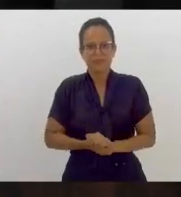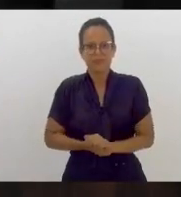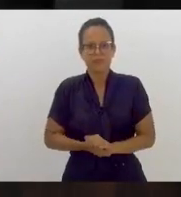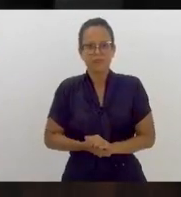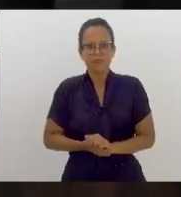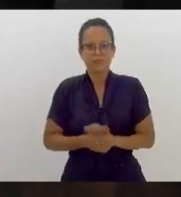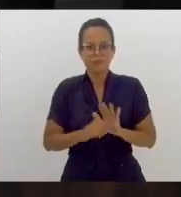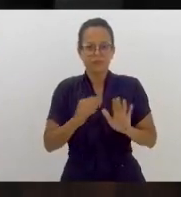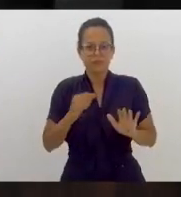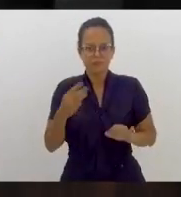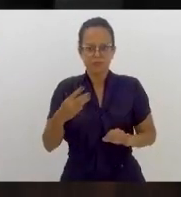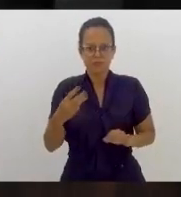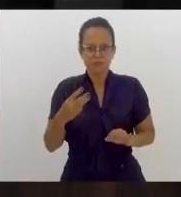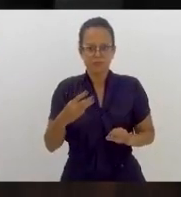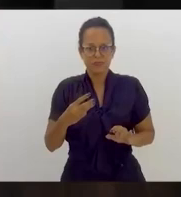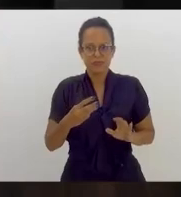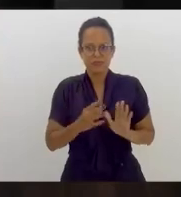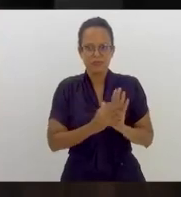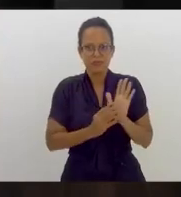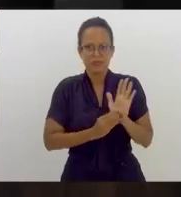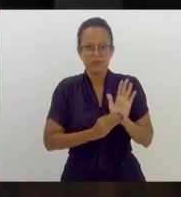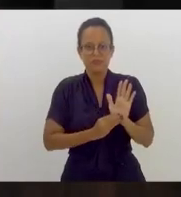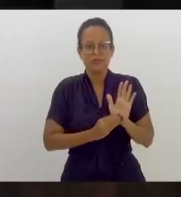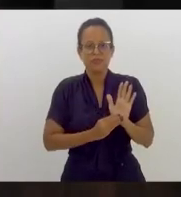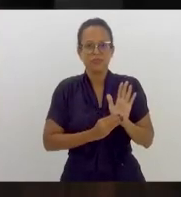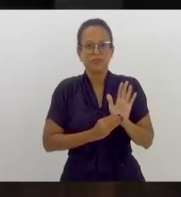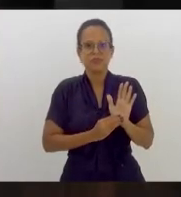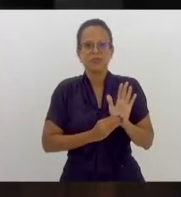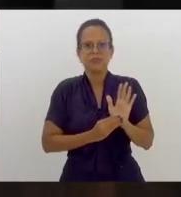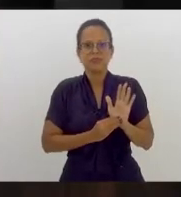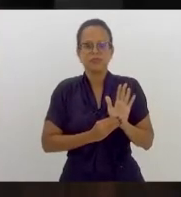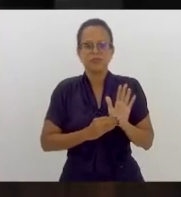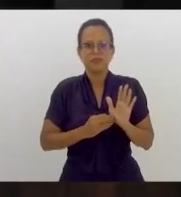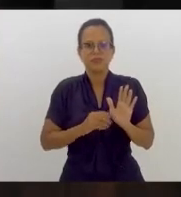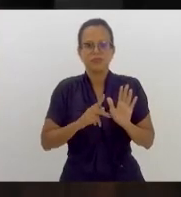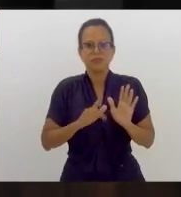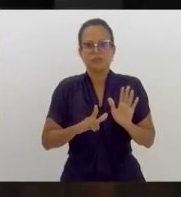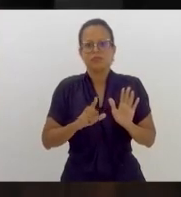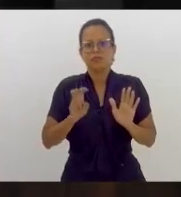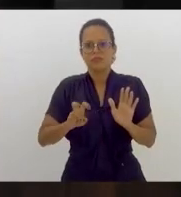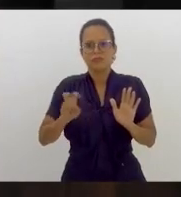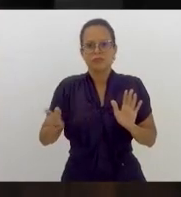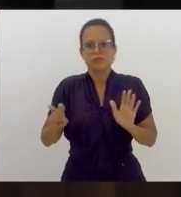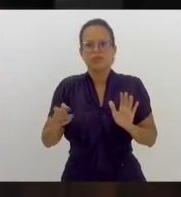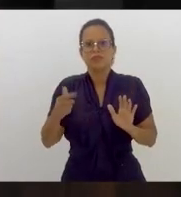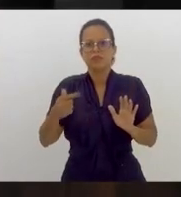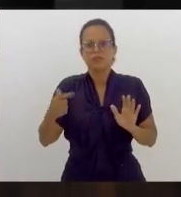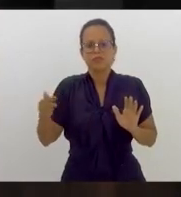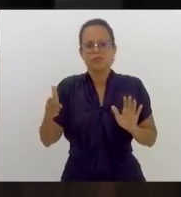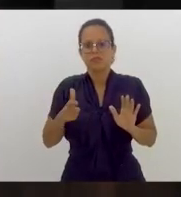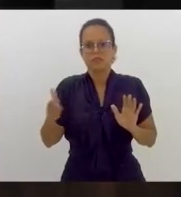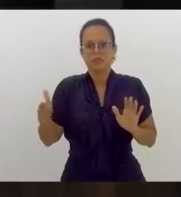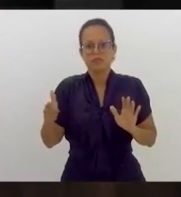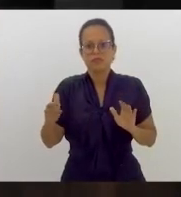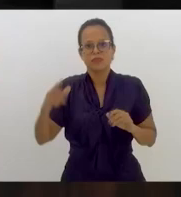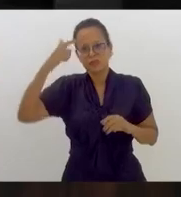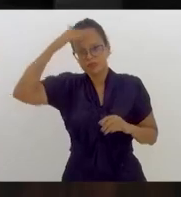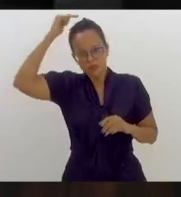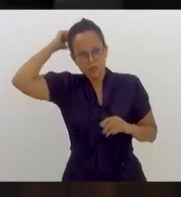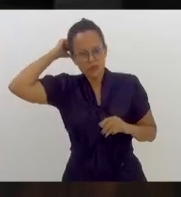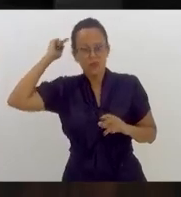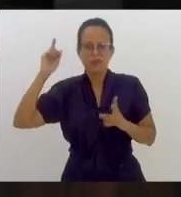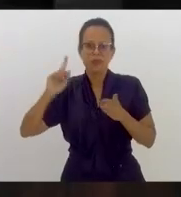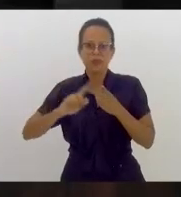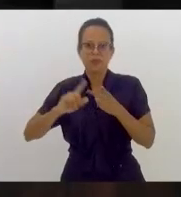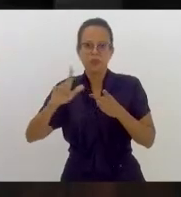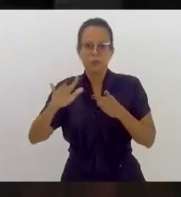da pauta, veto total aposto ao projeto de lei 5507 de 22, de autoria dos deputados Luiz Paulo, André Siciliano,